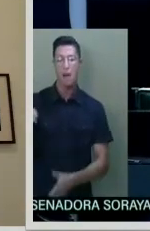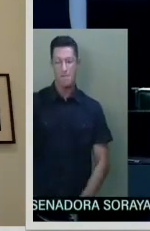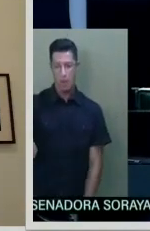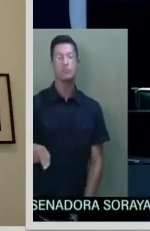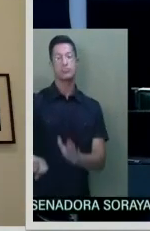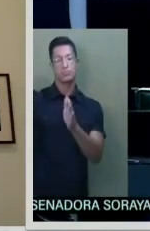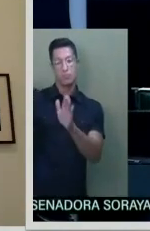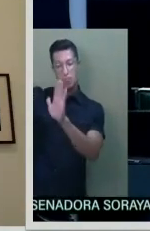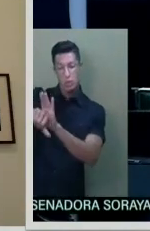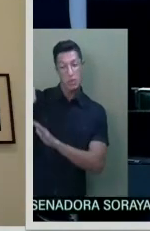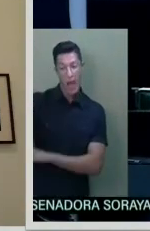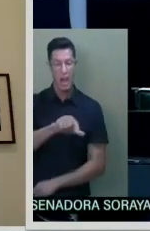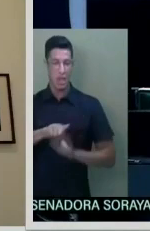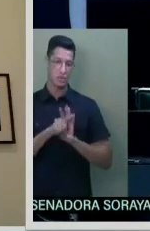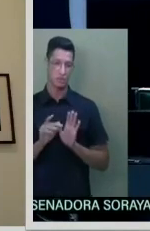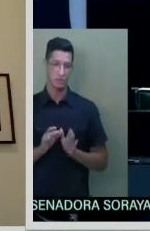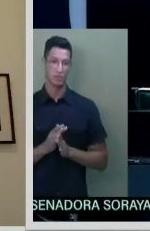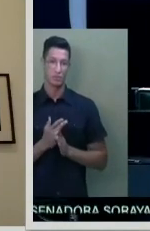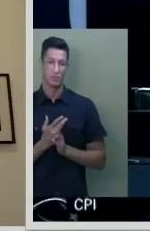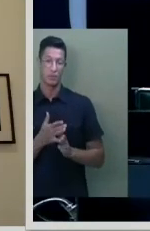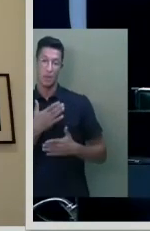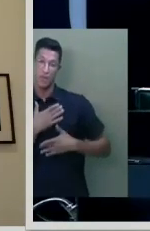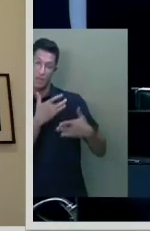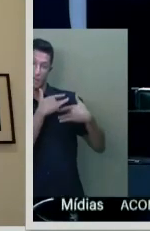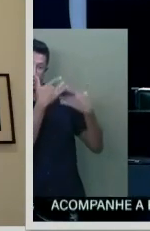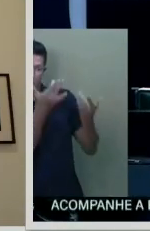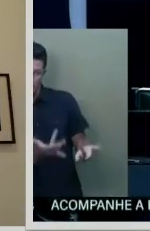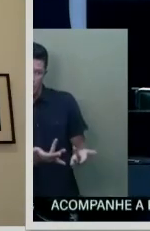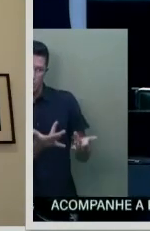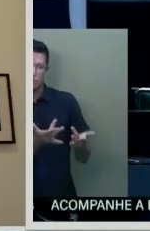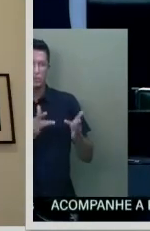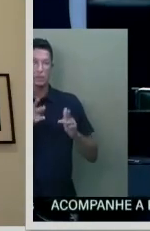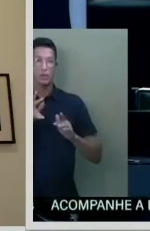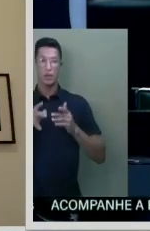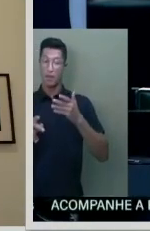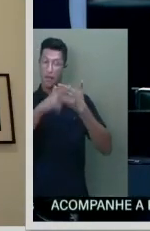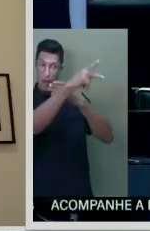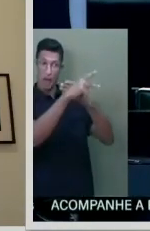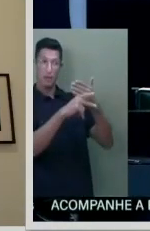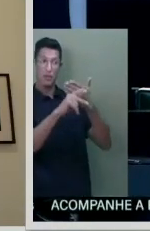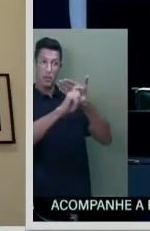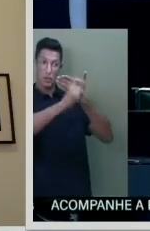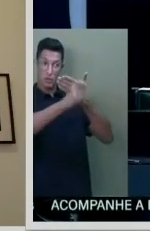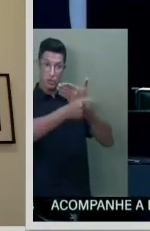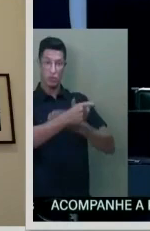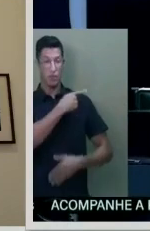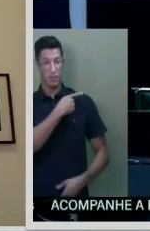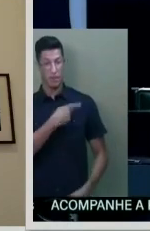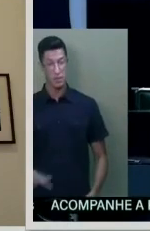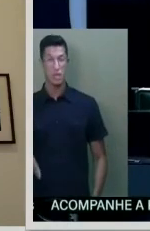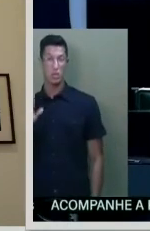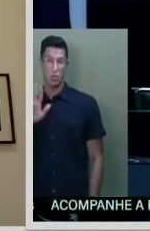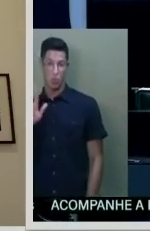resolvido esse conflito, essa situação que a gente presenciou domingo, esses atos antidemocráticos lá em